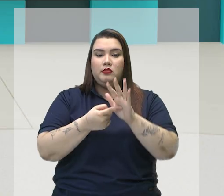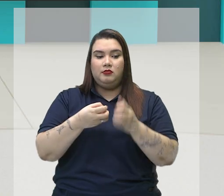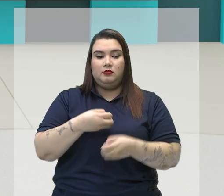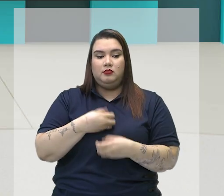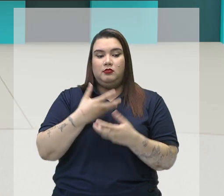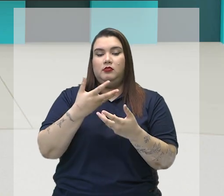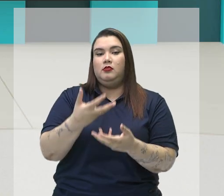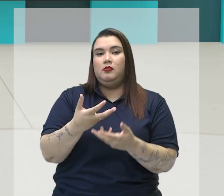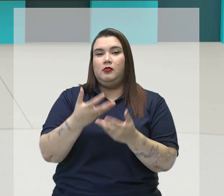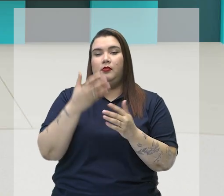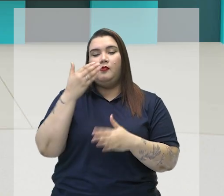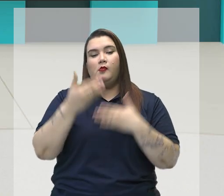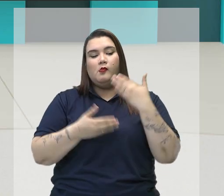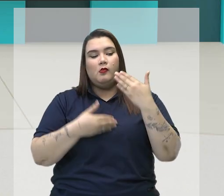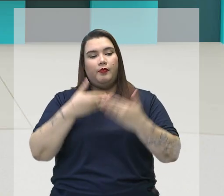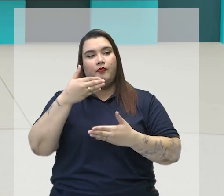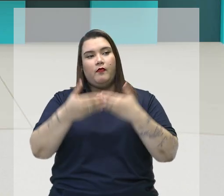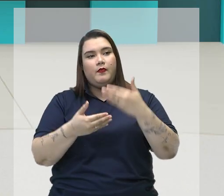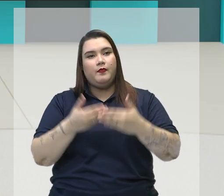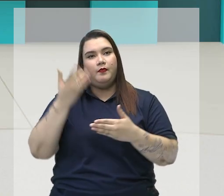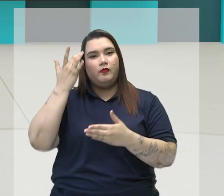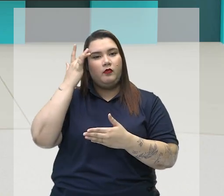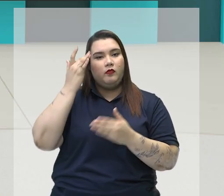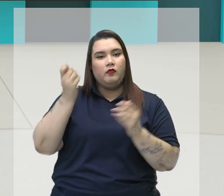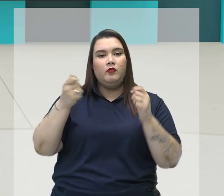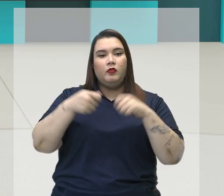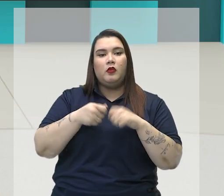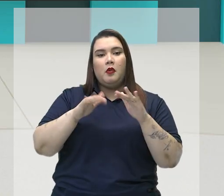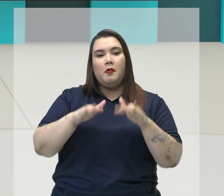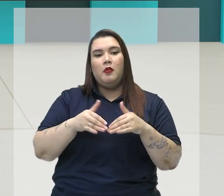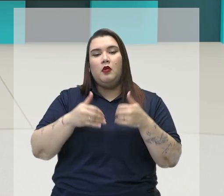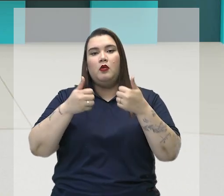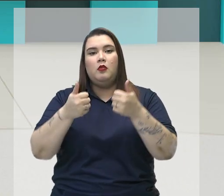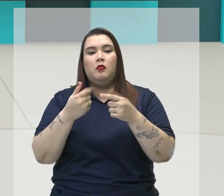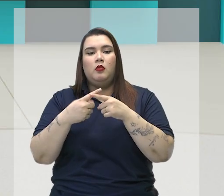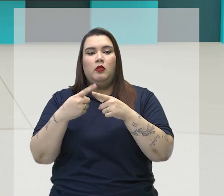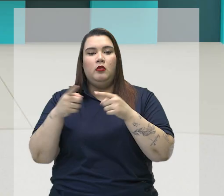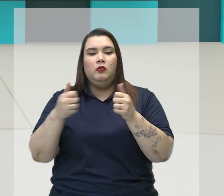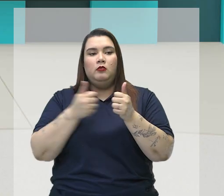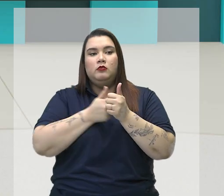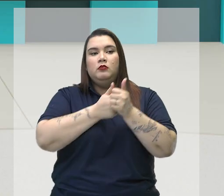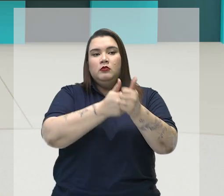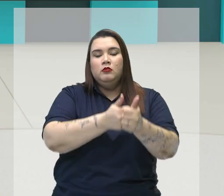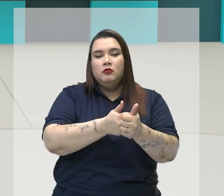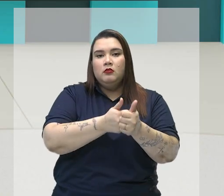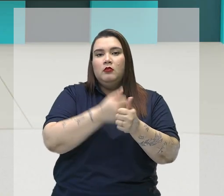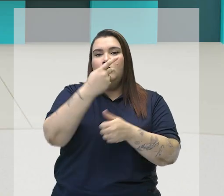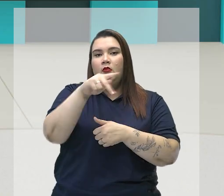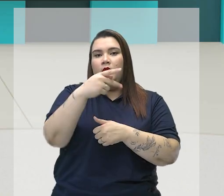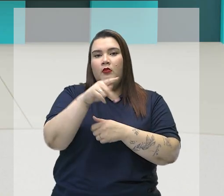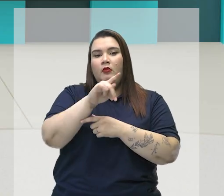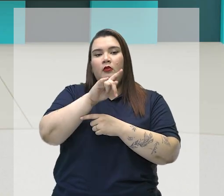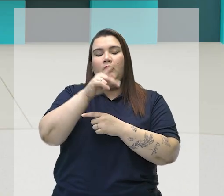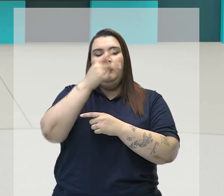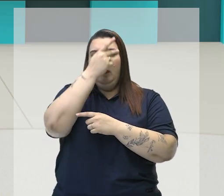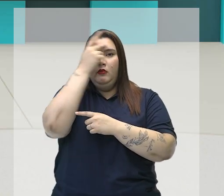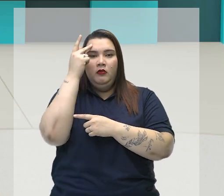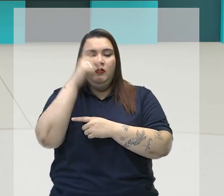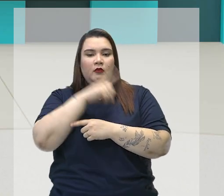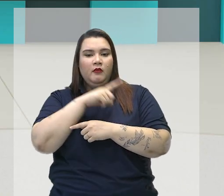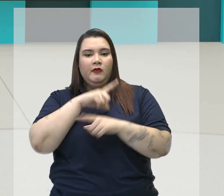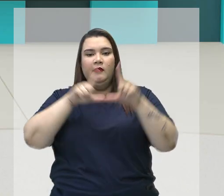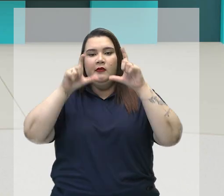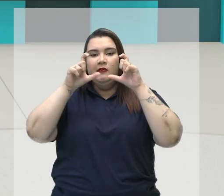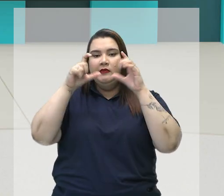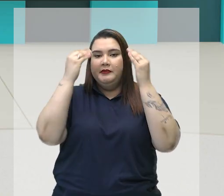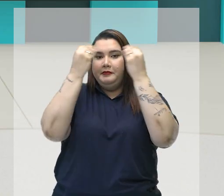é. Depois acha que pode melhorar, porque ela seguiu ali o perfil do fulano, que estava com filtro.